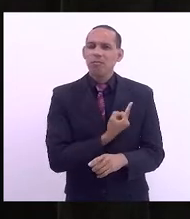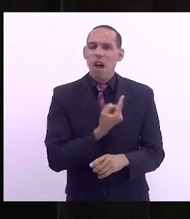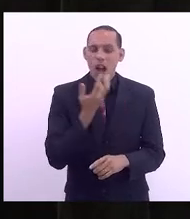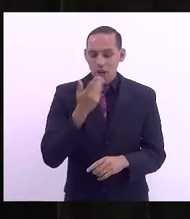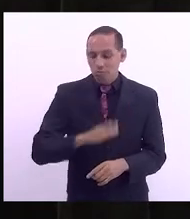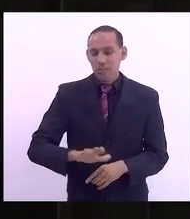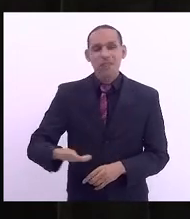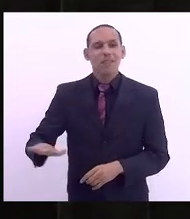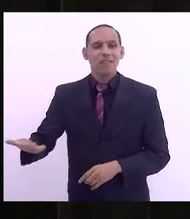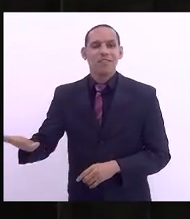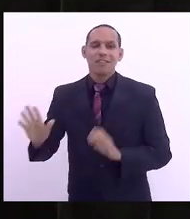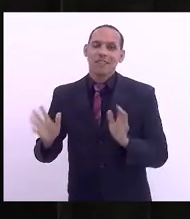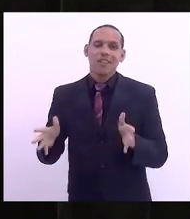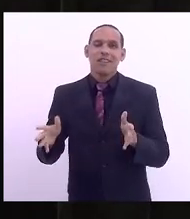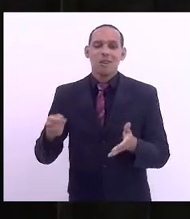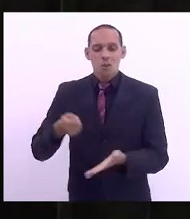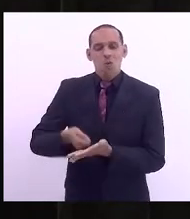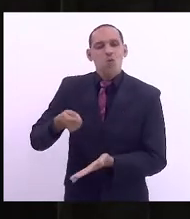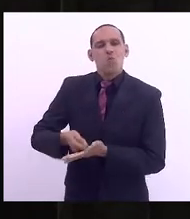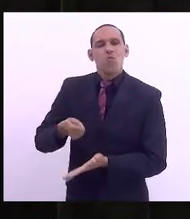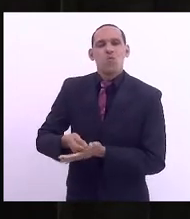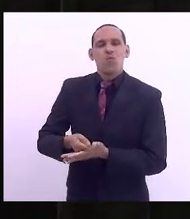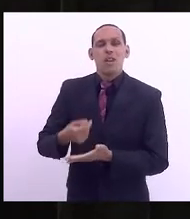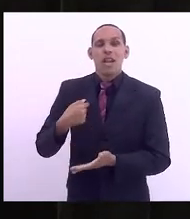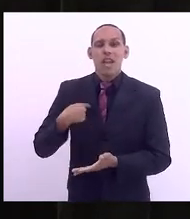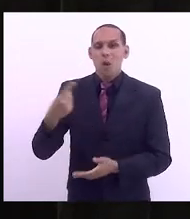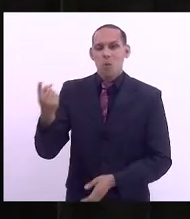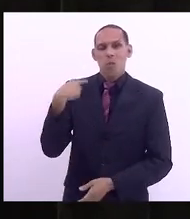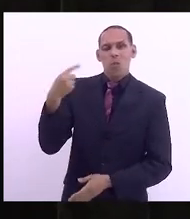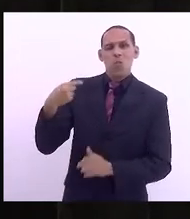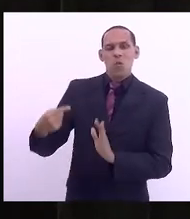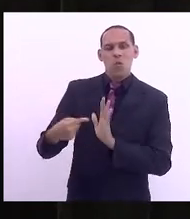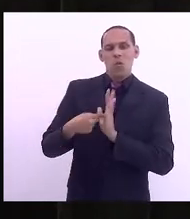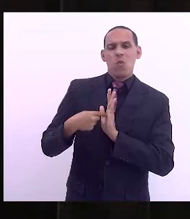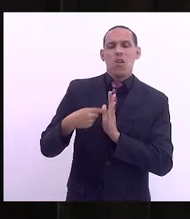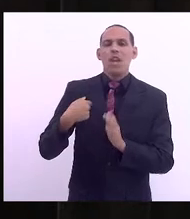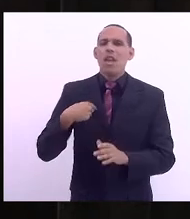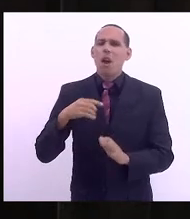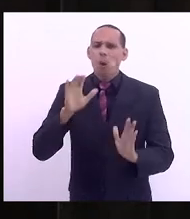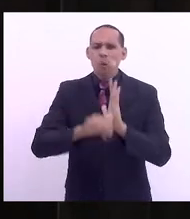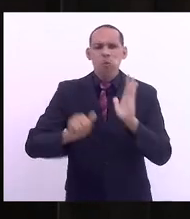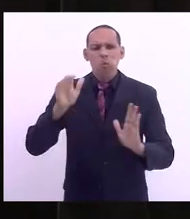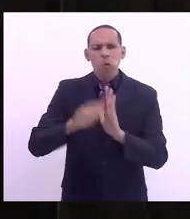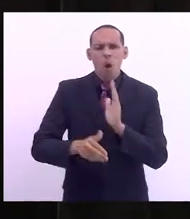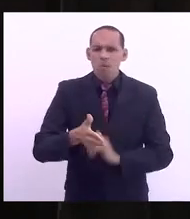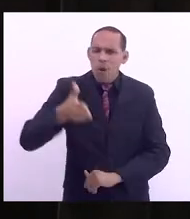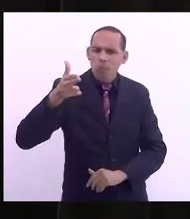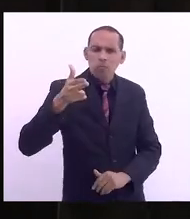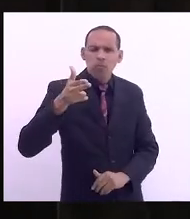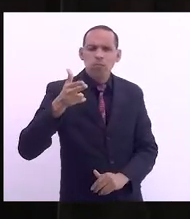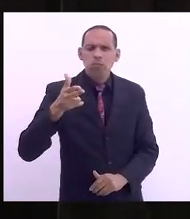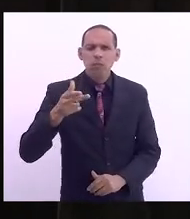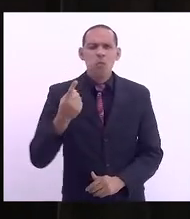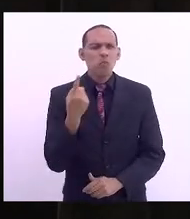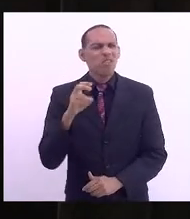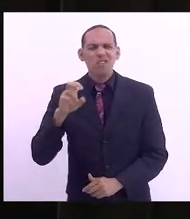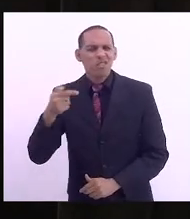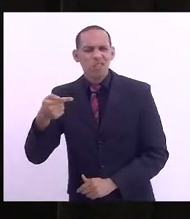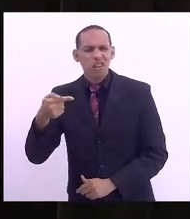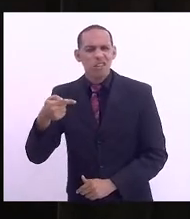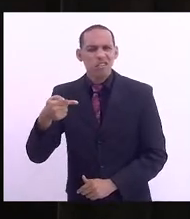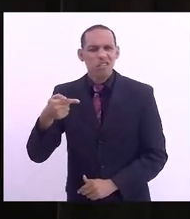criança. Que eu fui acusado de um assalto de 157